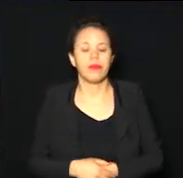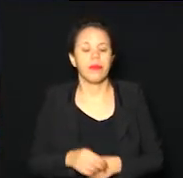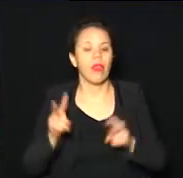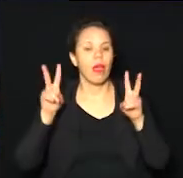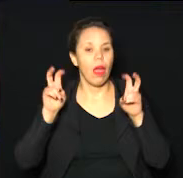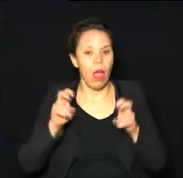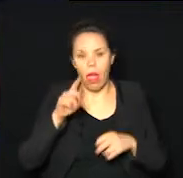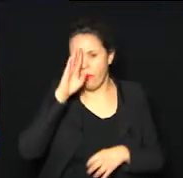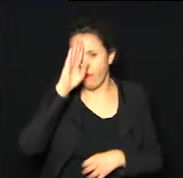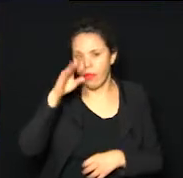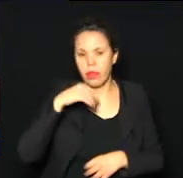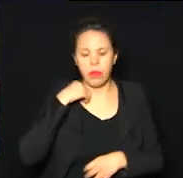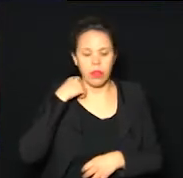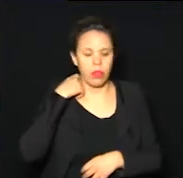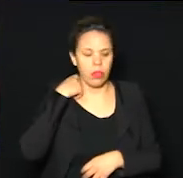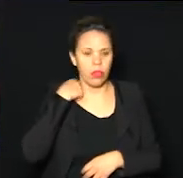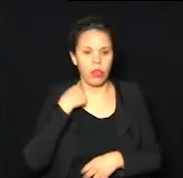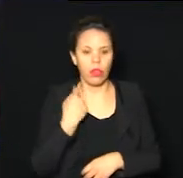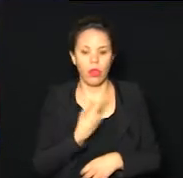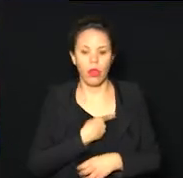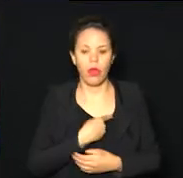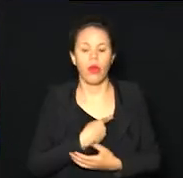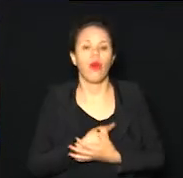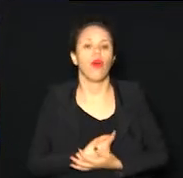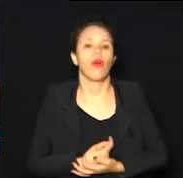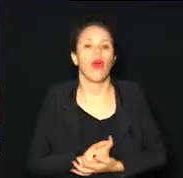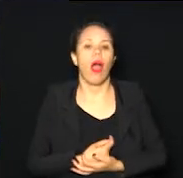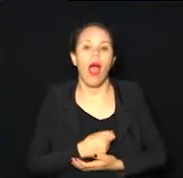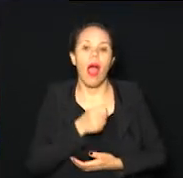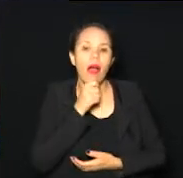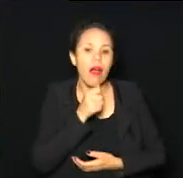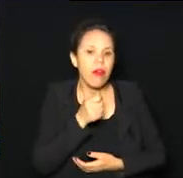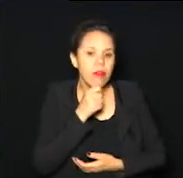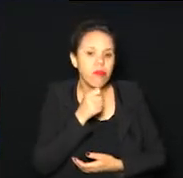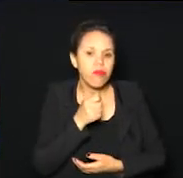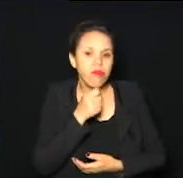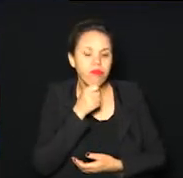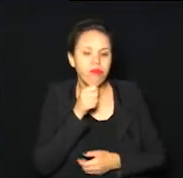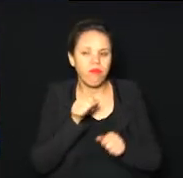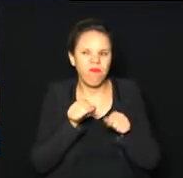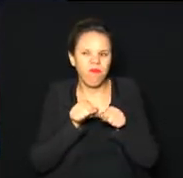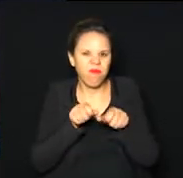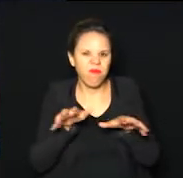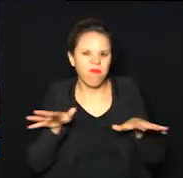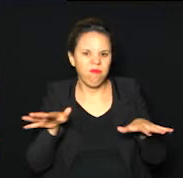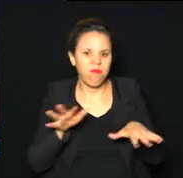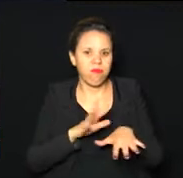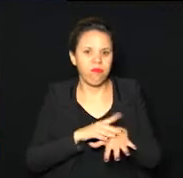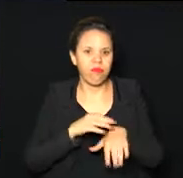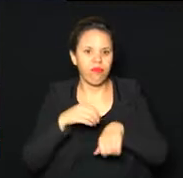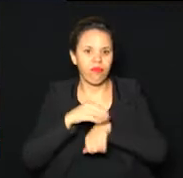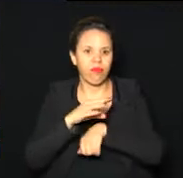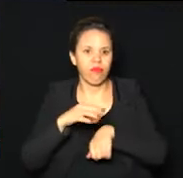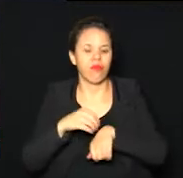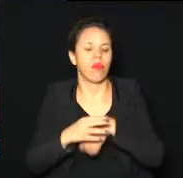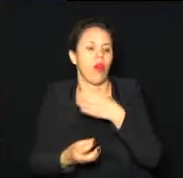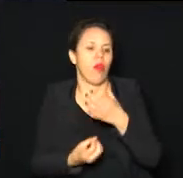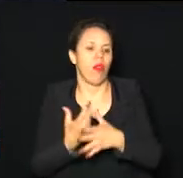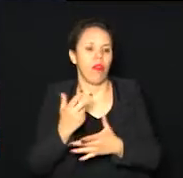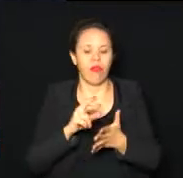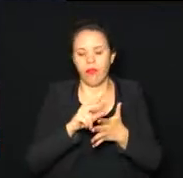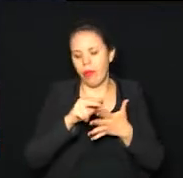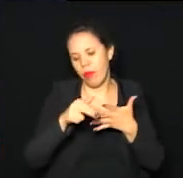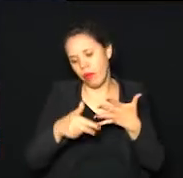super fundamental, né? Afinal, aí nós estamos no meio a uma pandemia que tem trazido à tona uma série